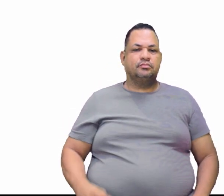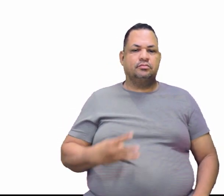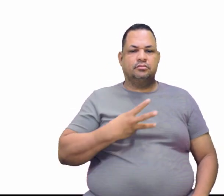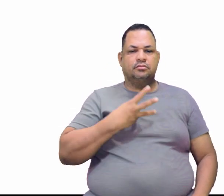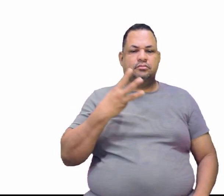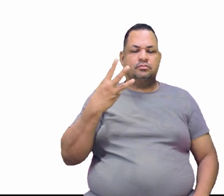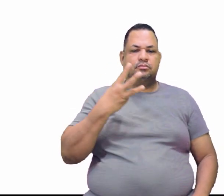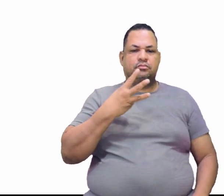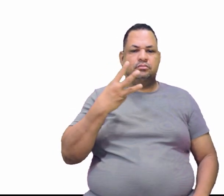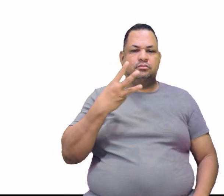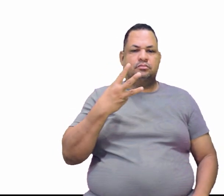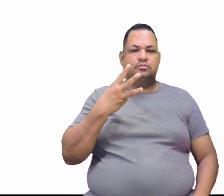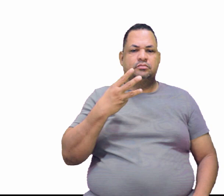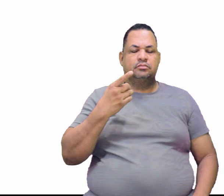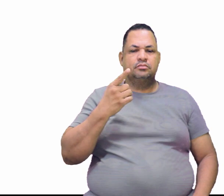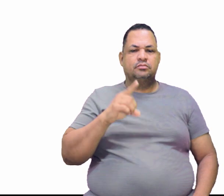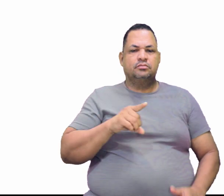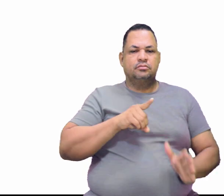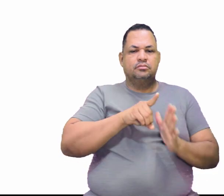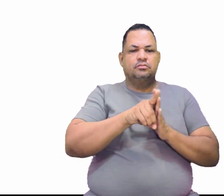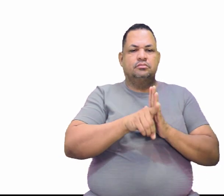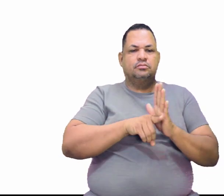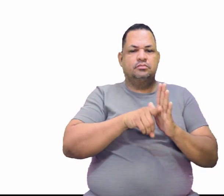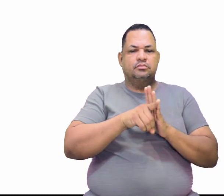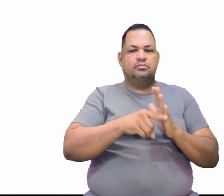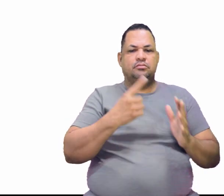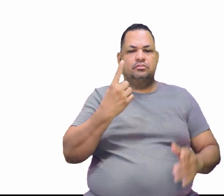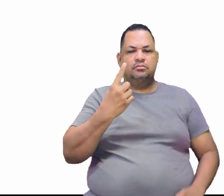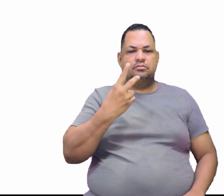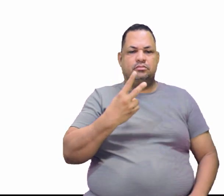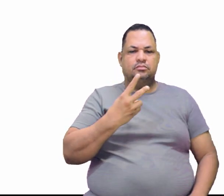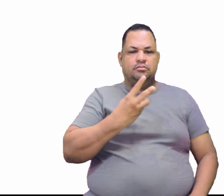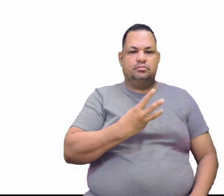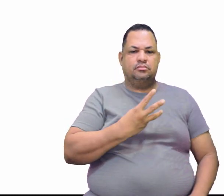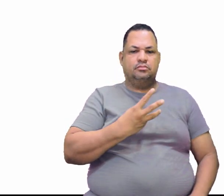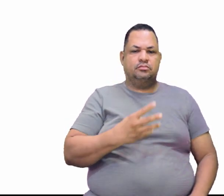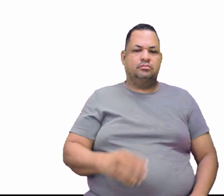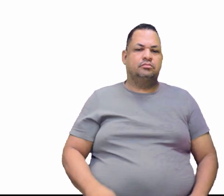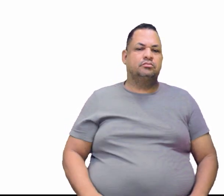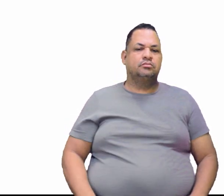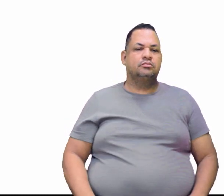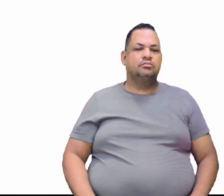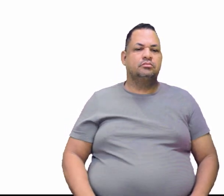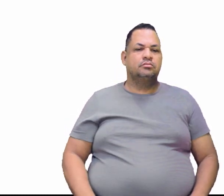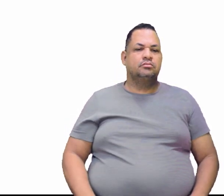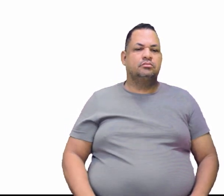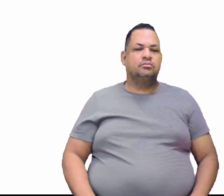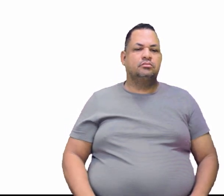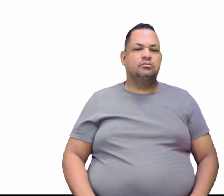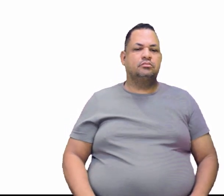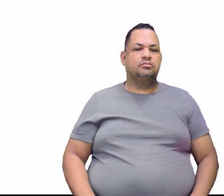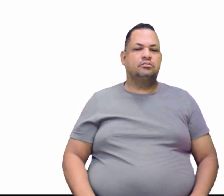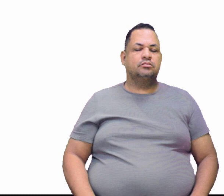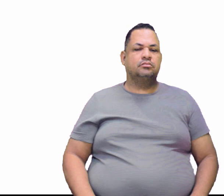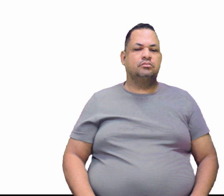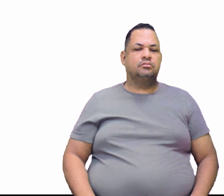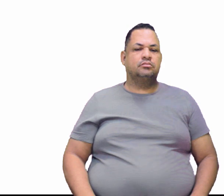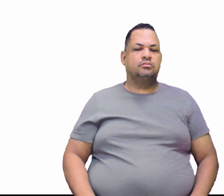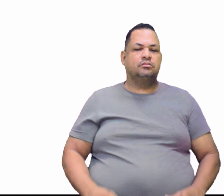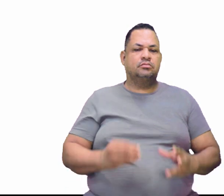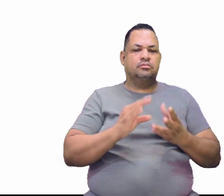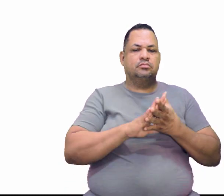3 locomotivas. 1, 2, 3. Chegando. E elas